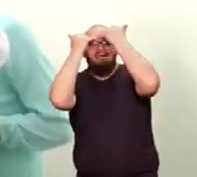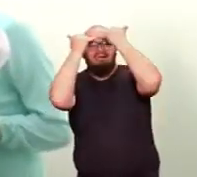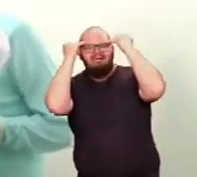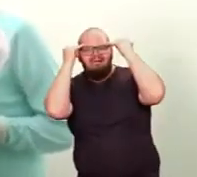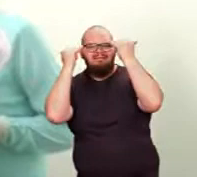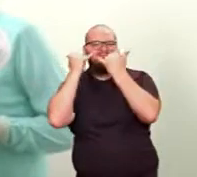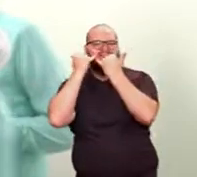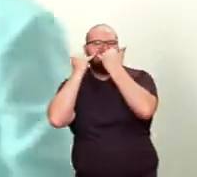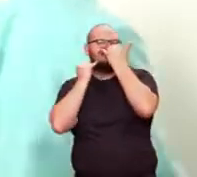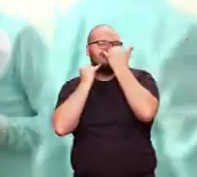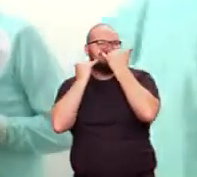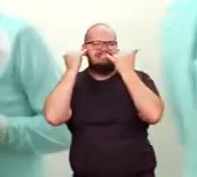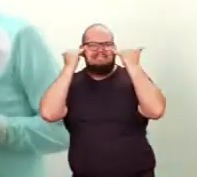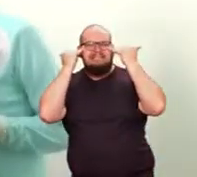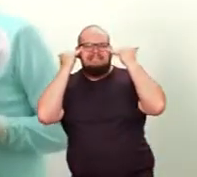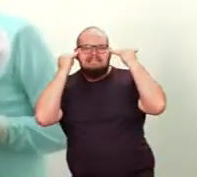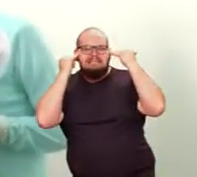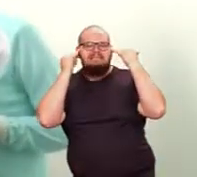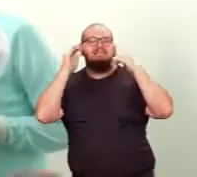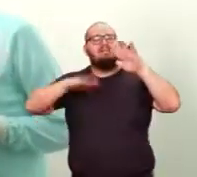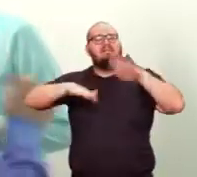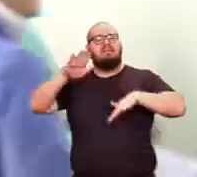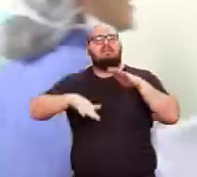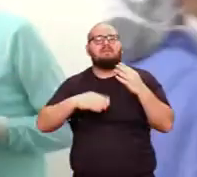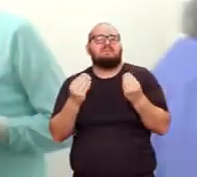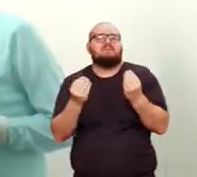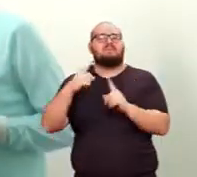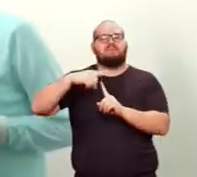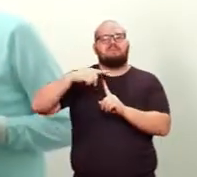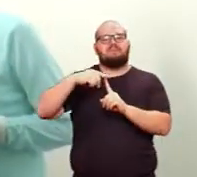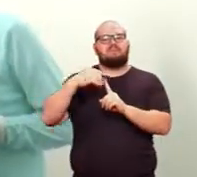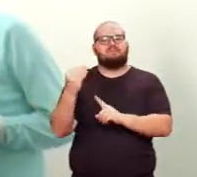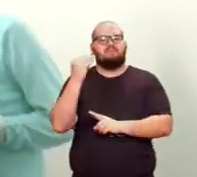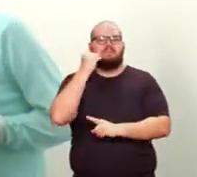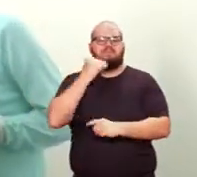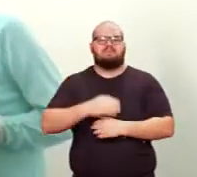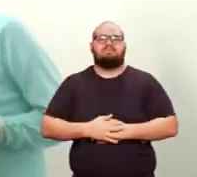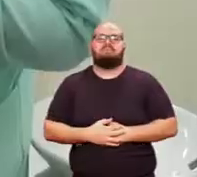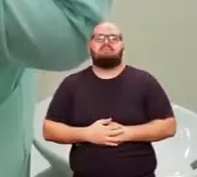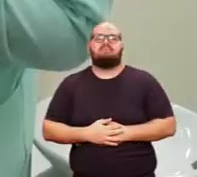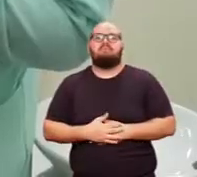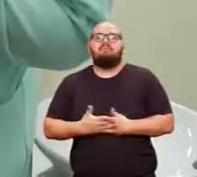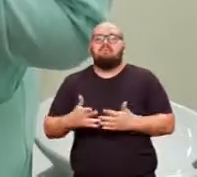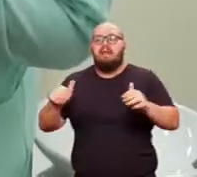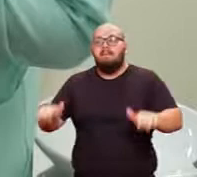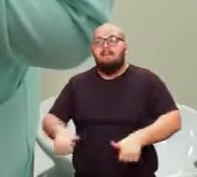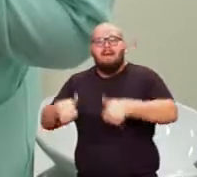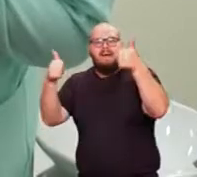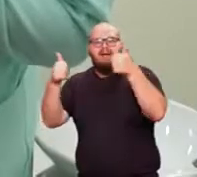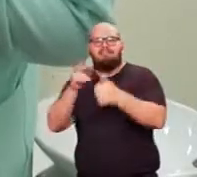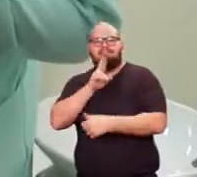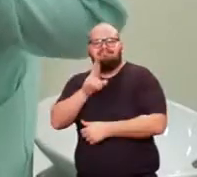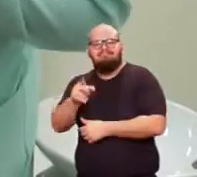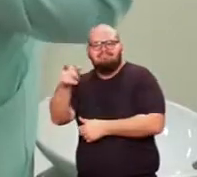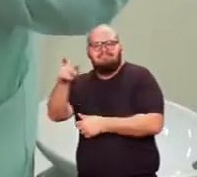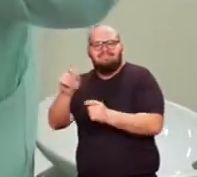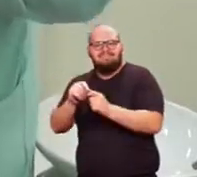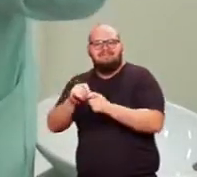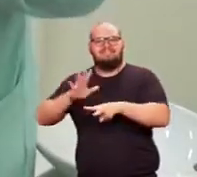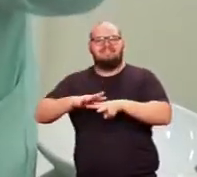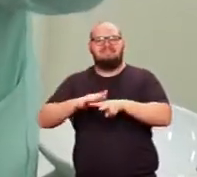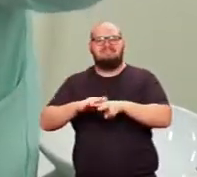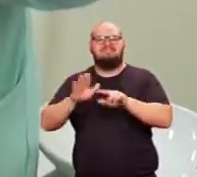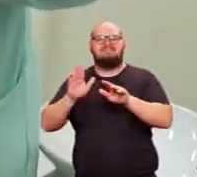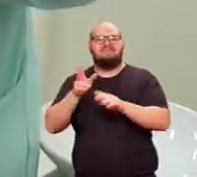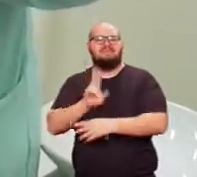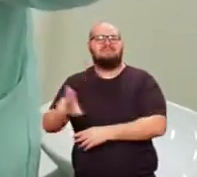ruga, a gente determina a unidade que é colocada no local. Para melhorar o resultado da